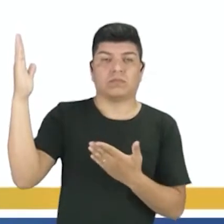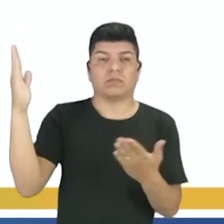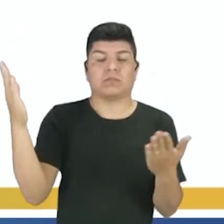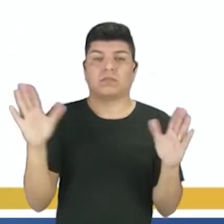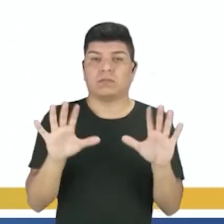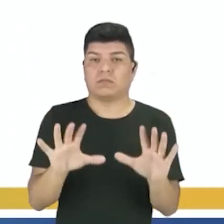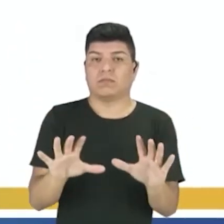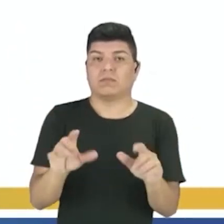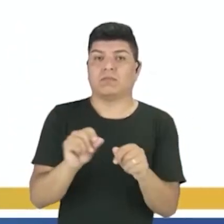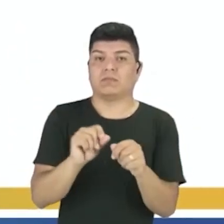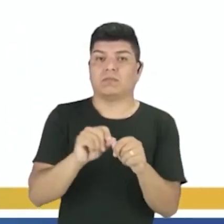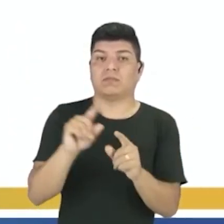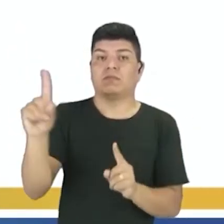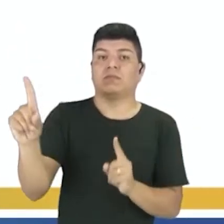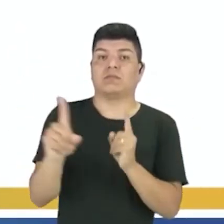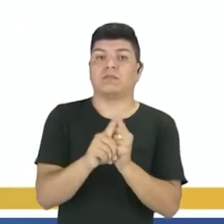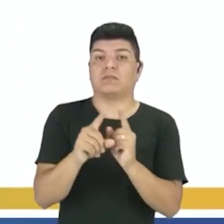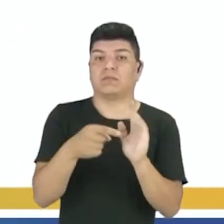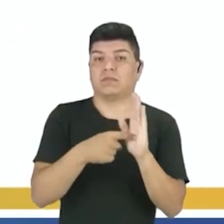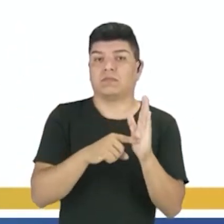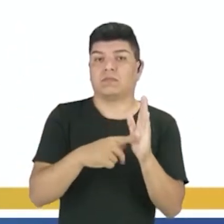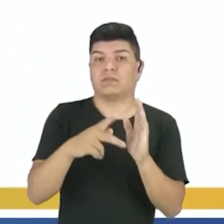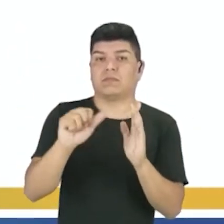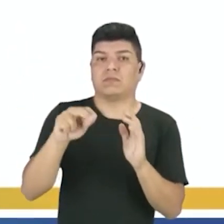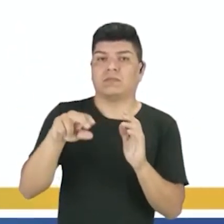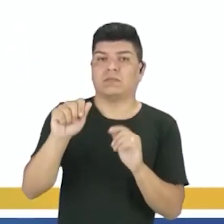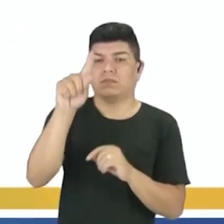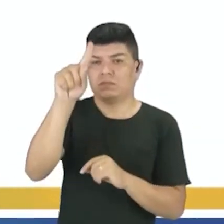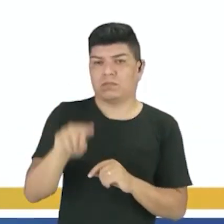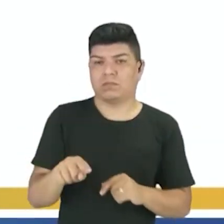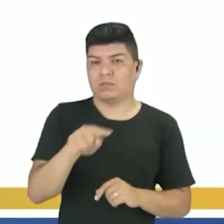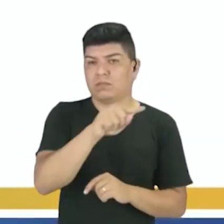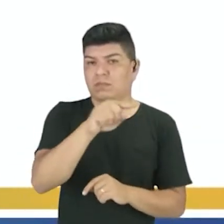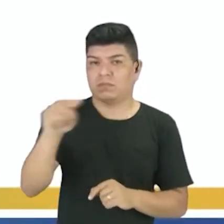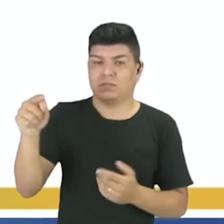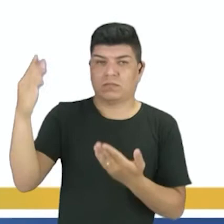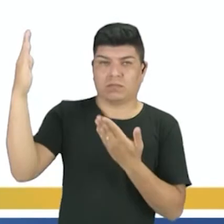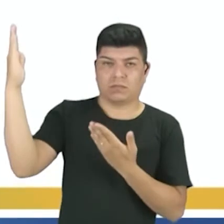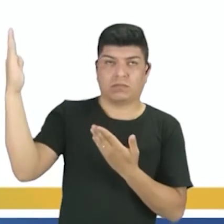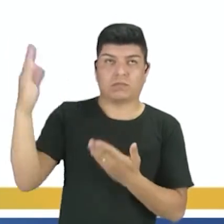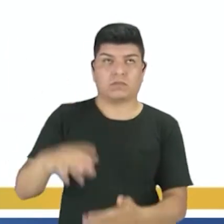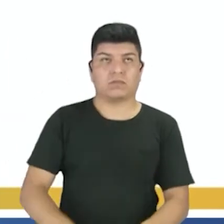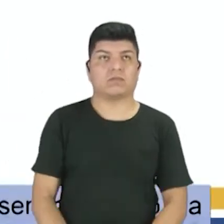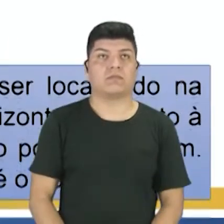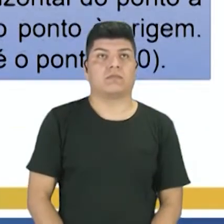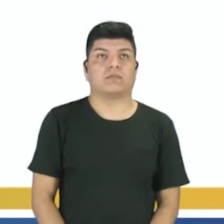a gente faz para localizar pontos no plano cartesiano.